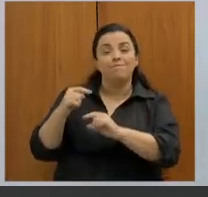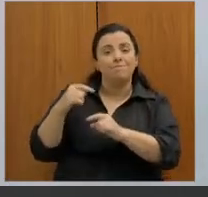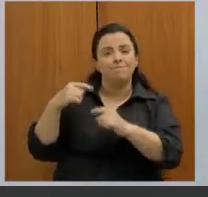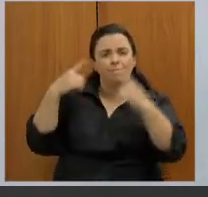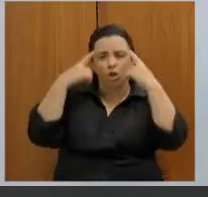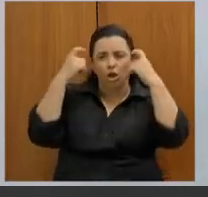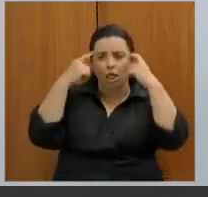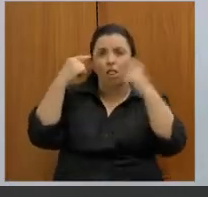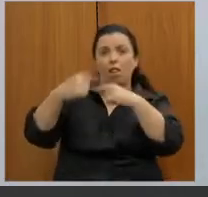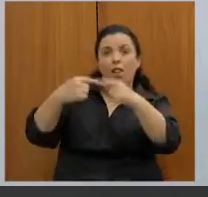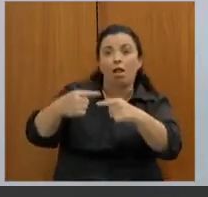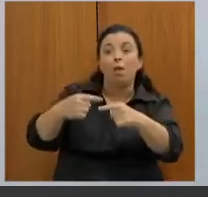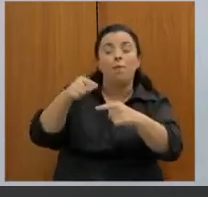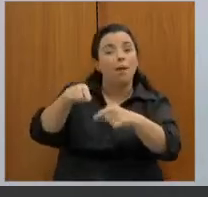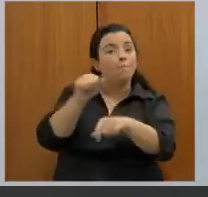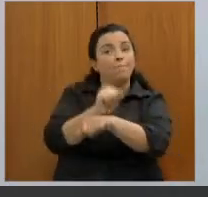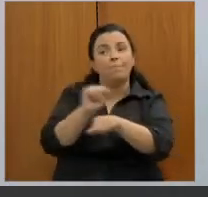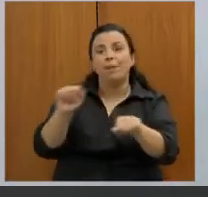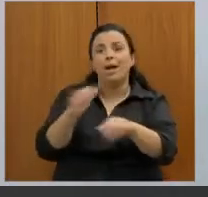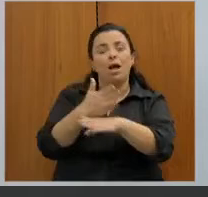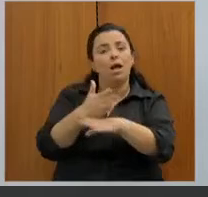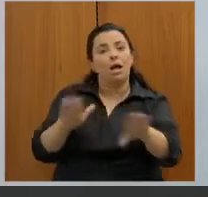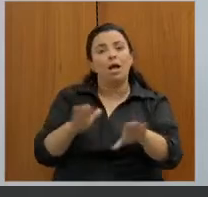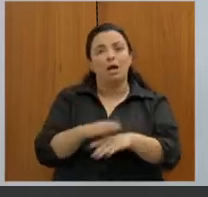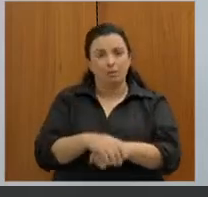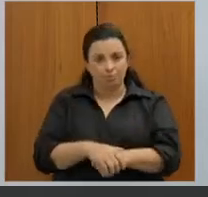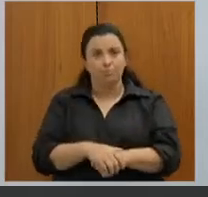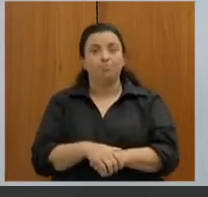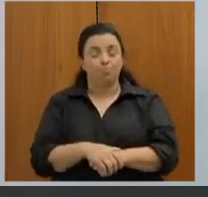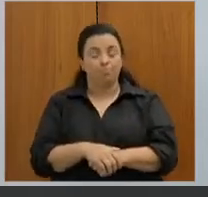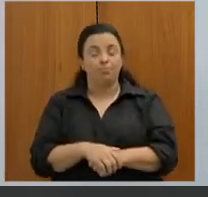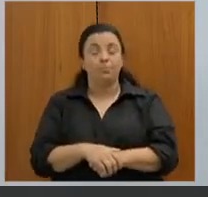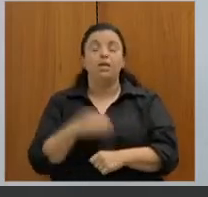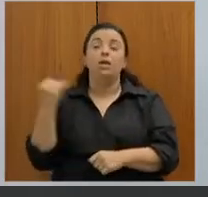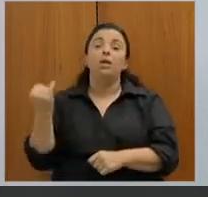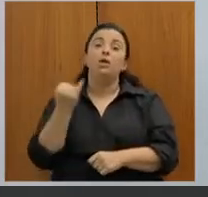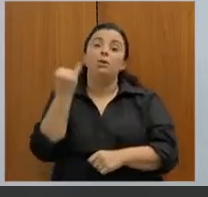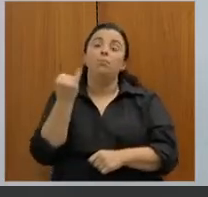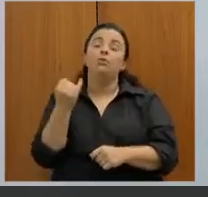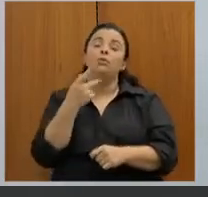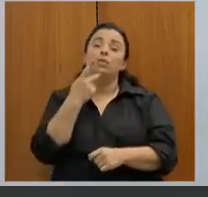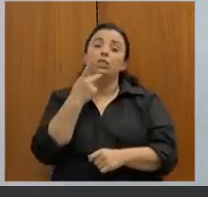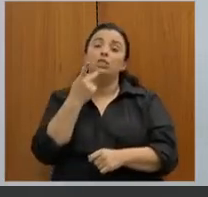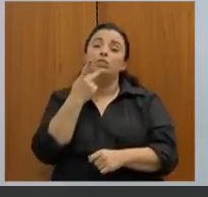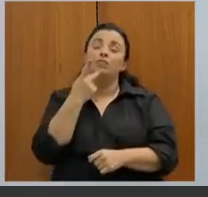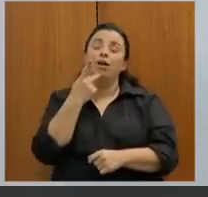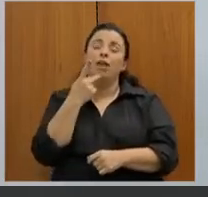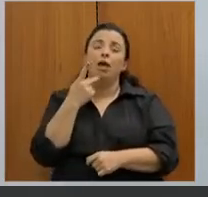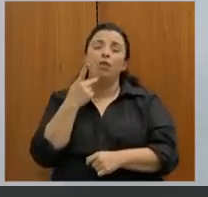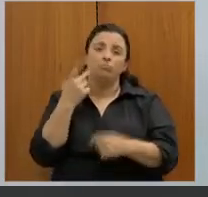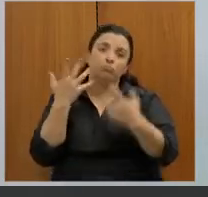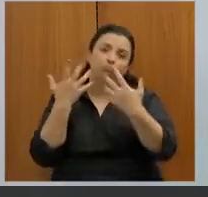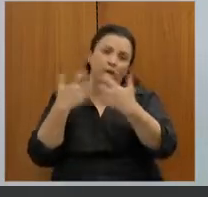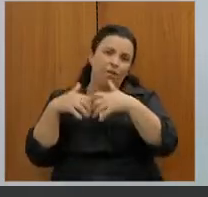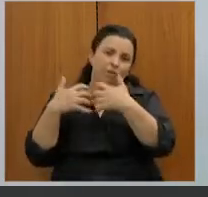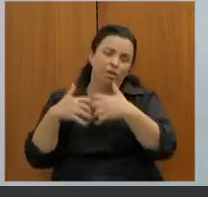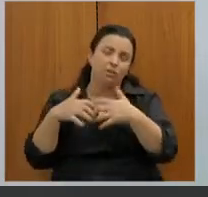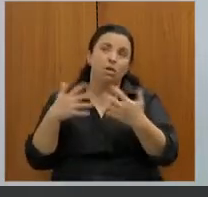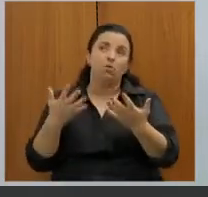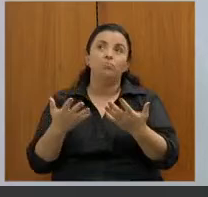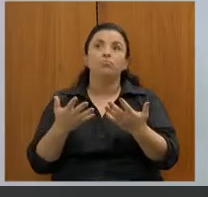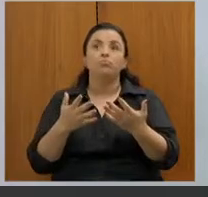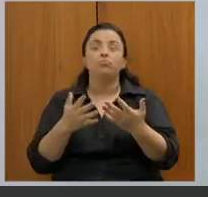ele não me perdoou em algo importante que eu gostaria de fazer em reflexão ao meu tempo né